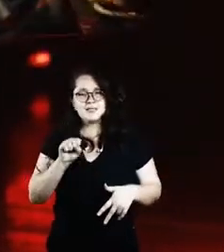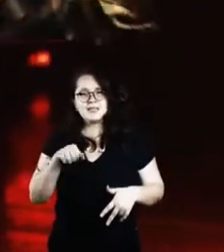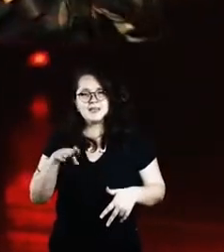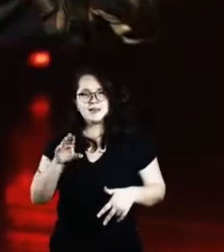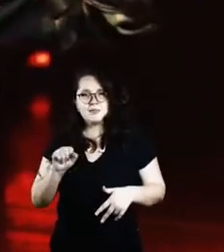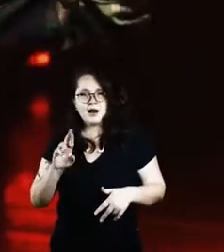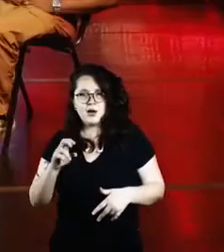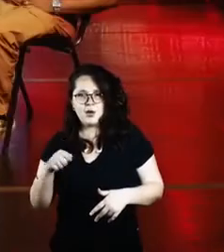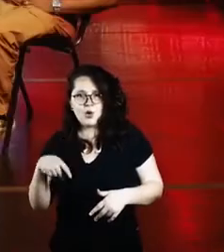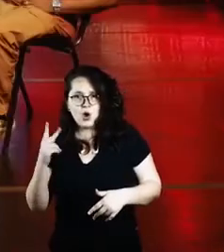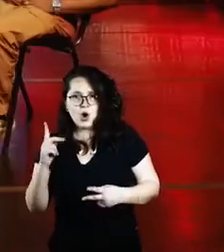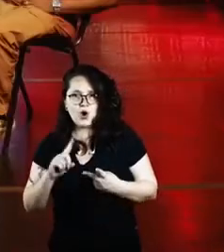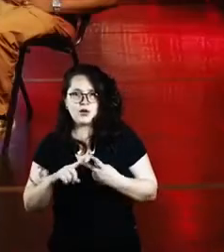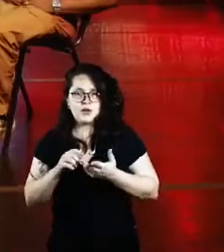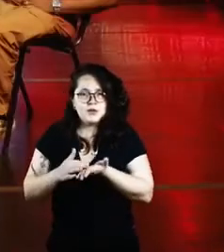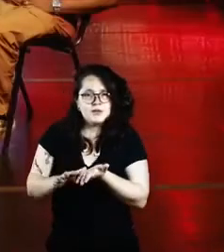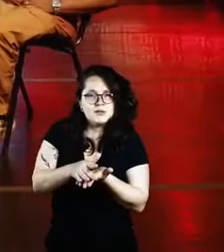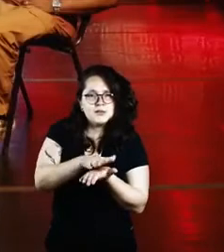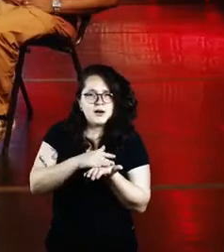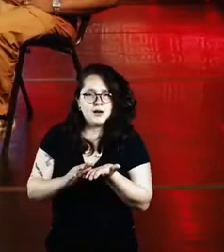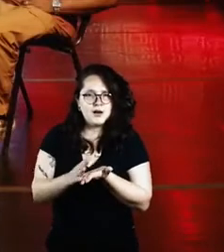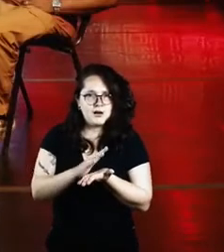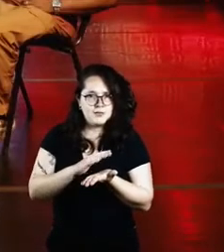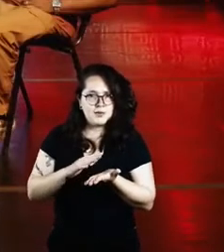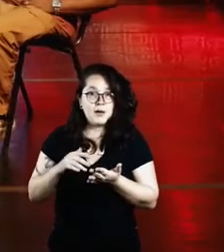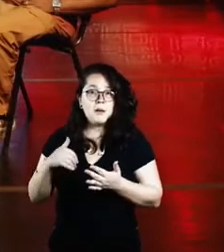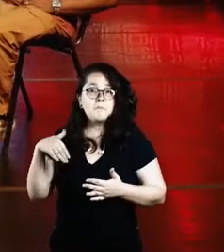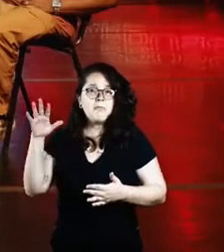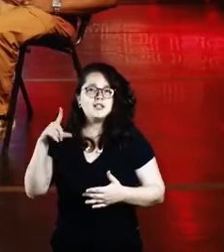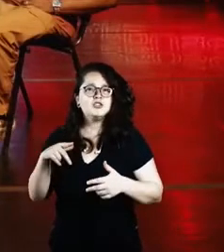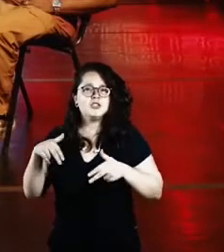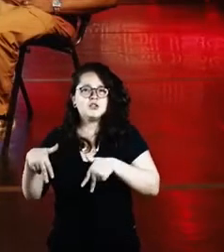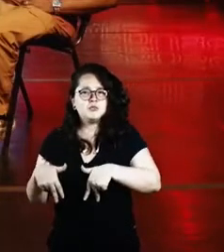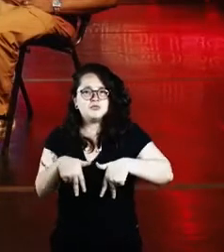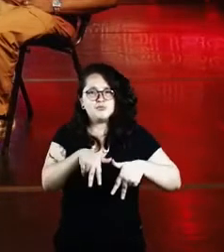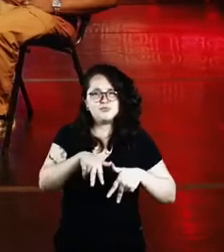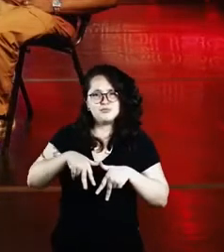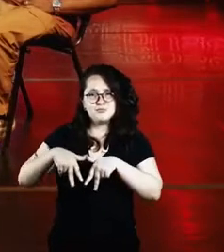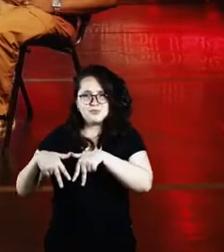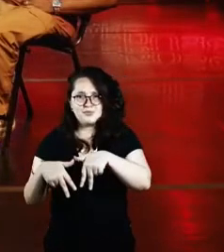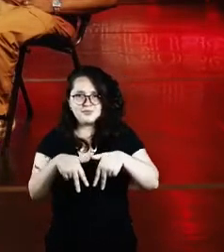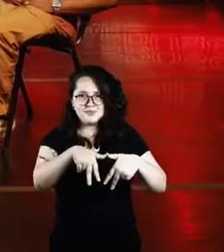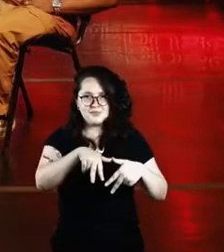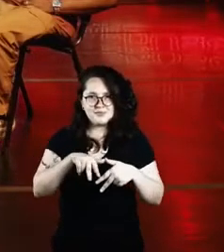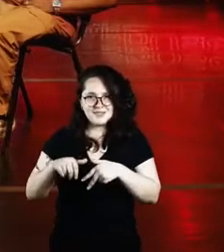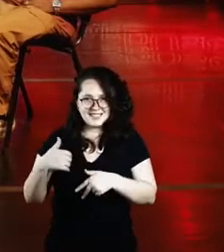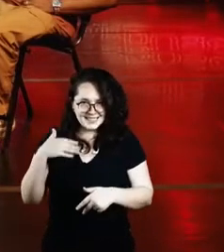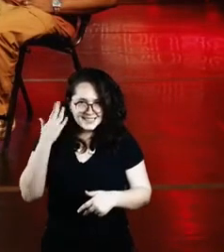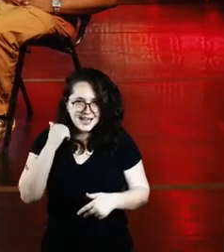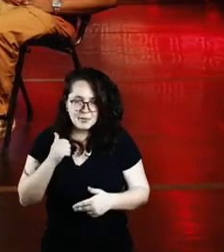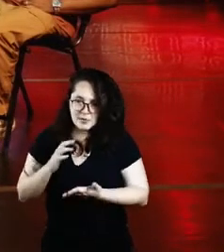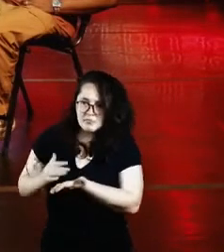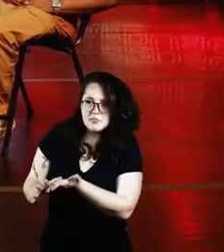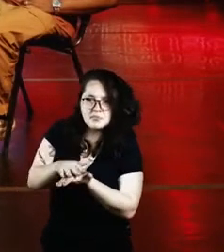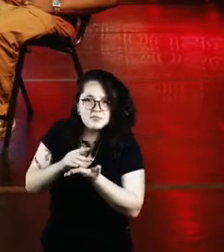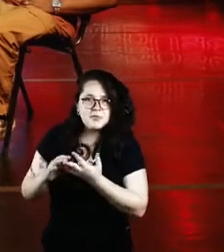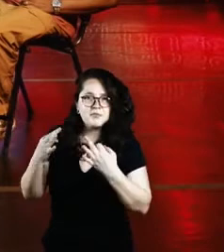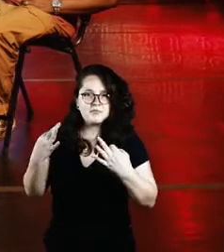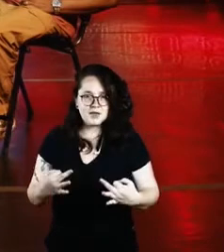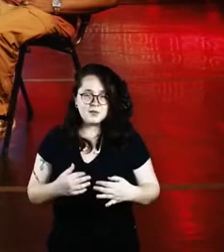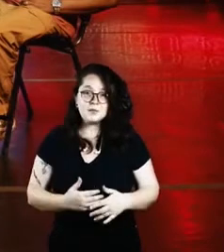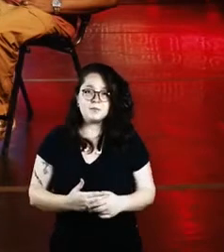samba, enfim, as músicas mais balançadas, tipo samba mesmo, pagode. Aí começou a